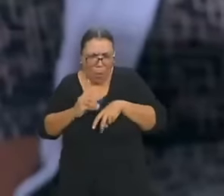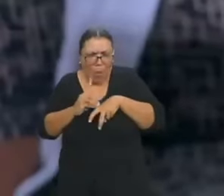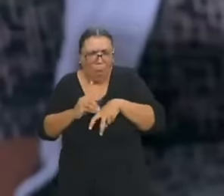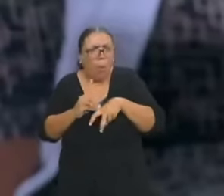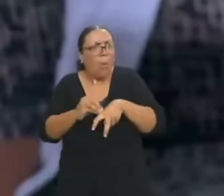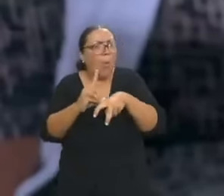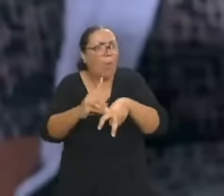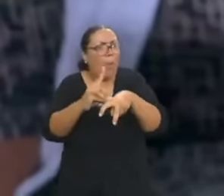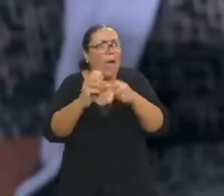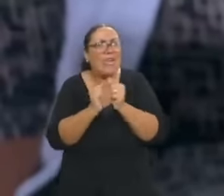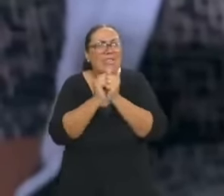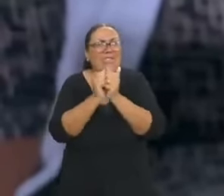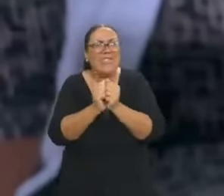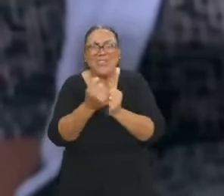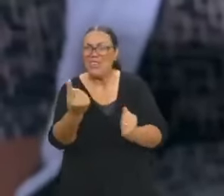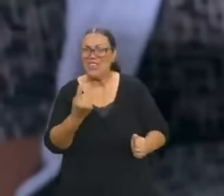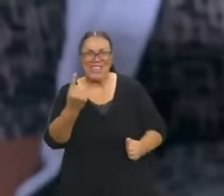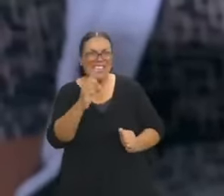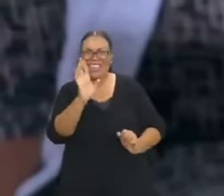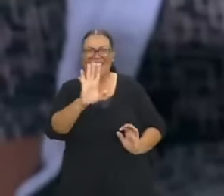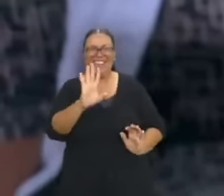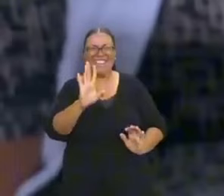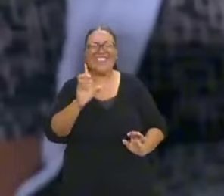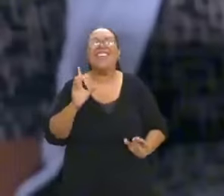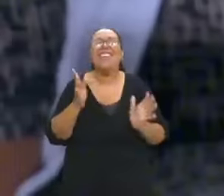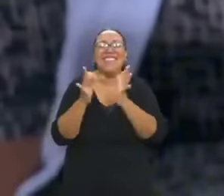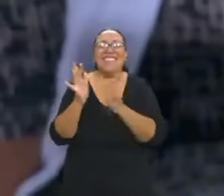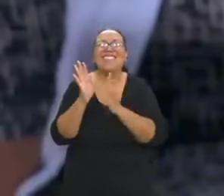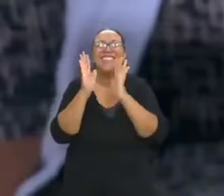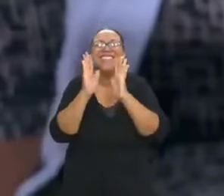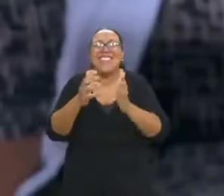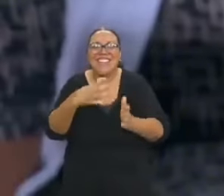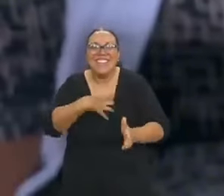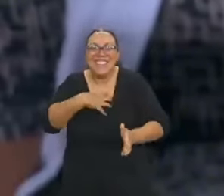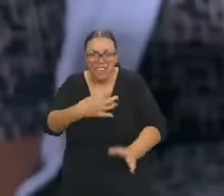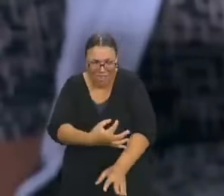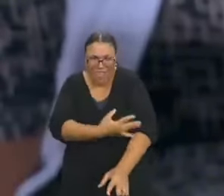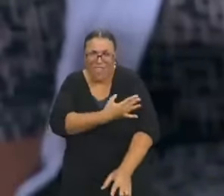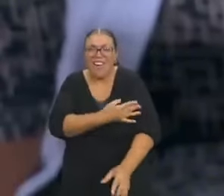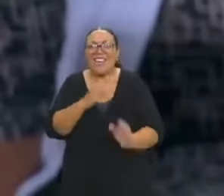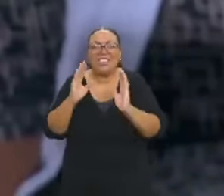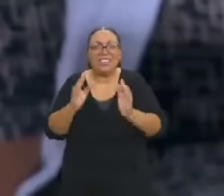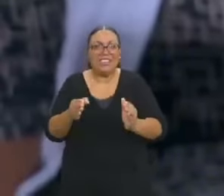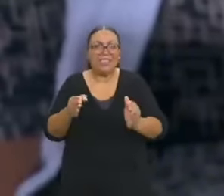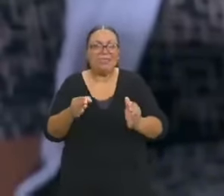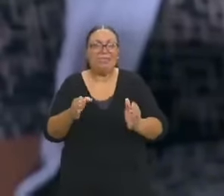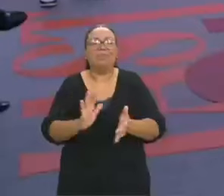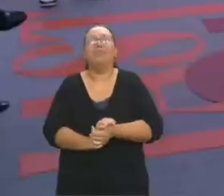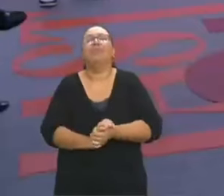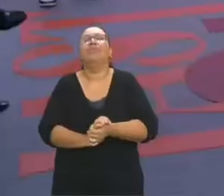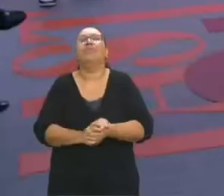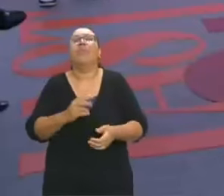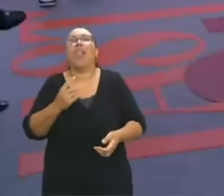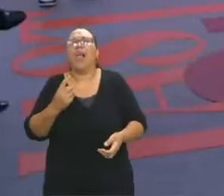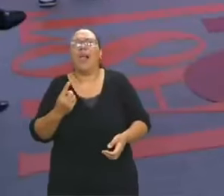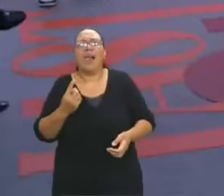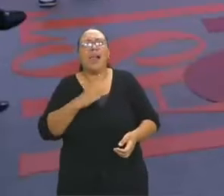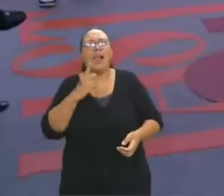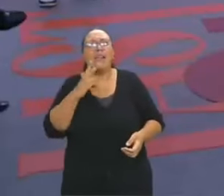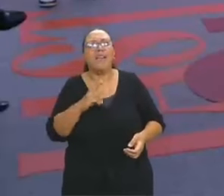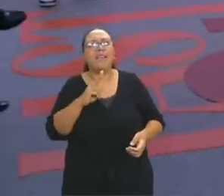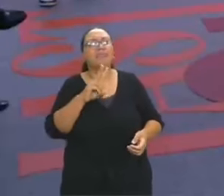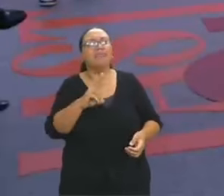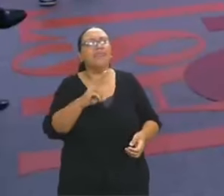já estava fazendo e já estava ali agindo, né, e nos movendo a viver isso. E no, quando nós tivemos